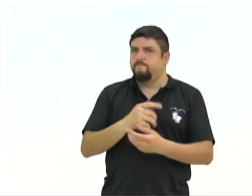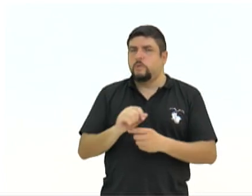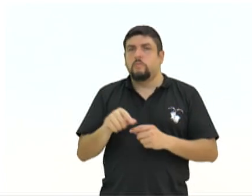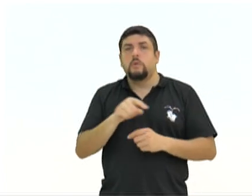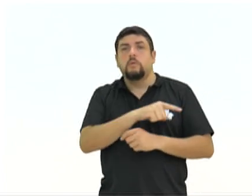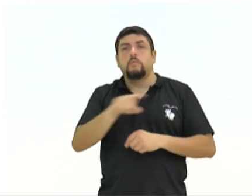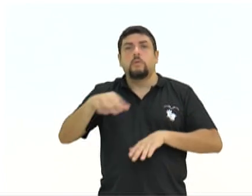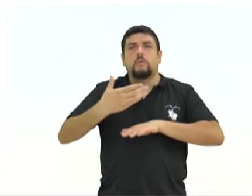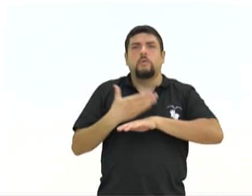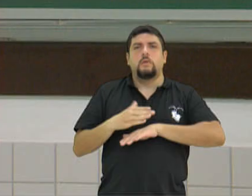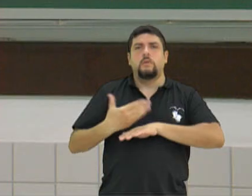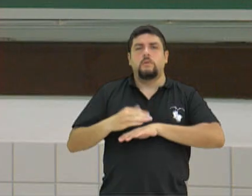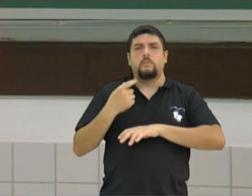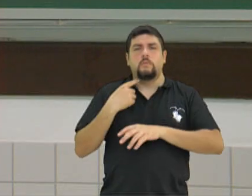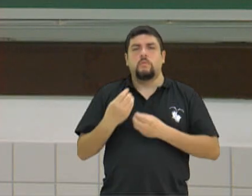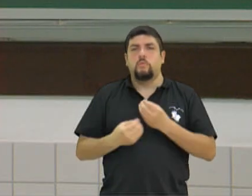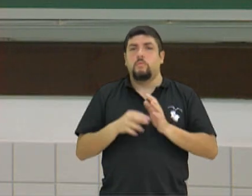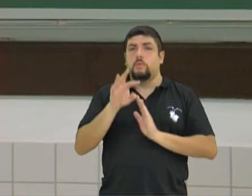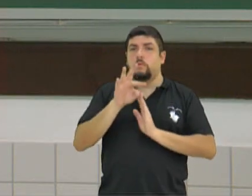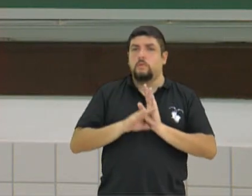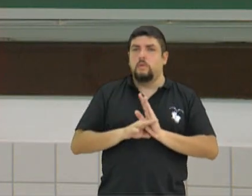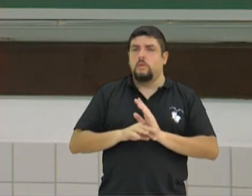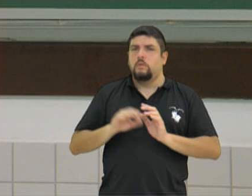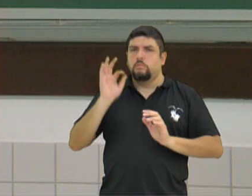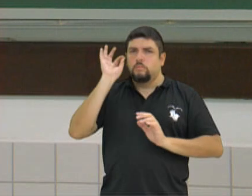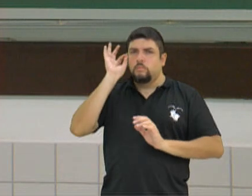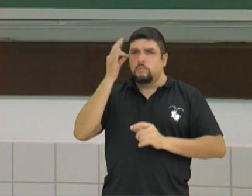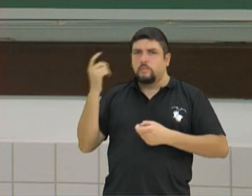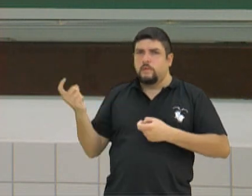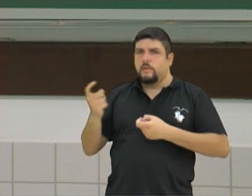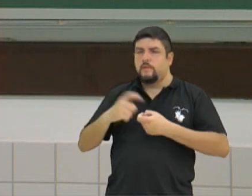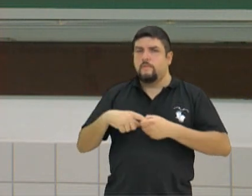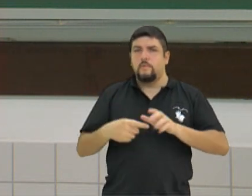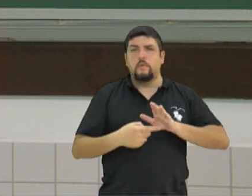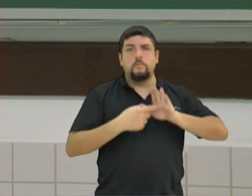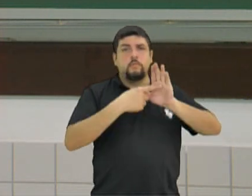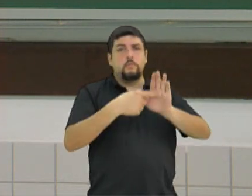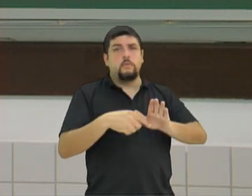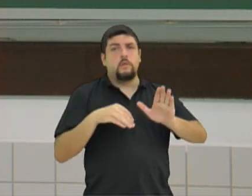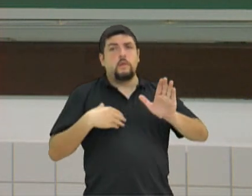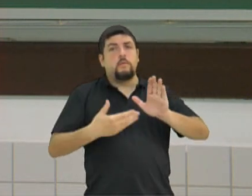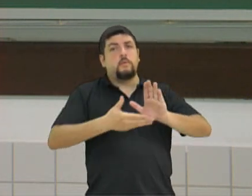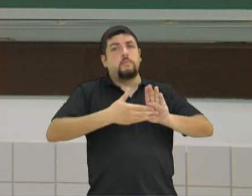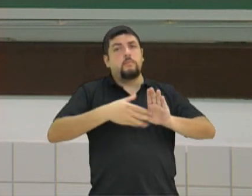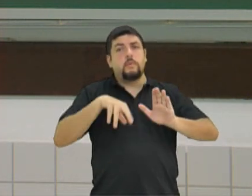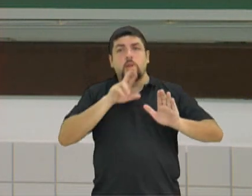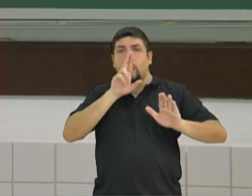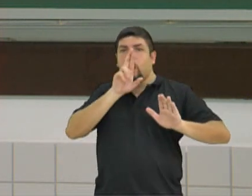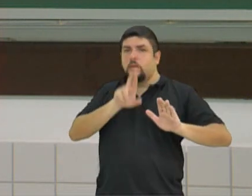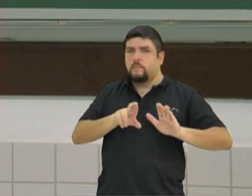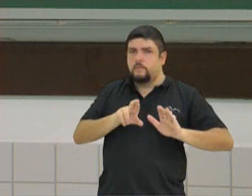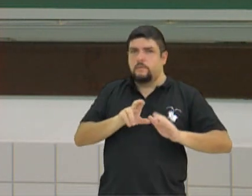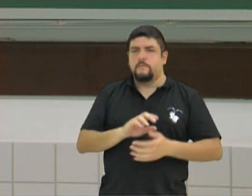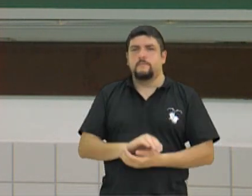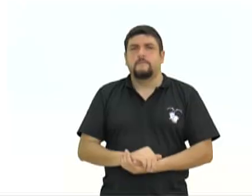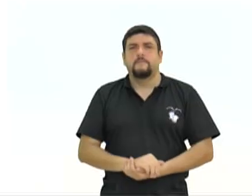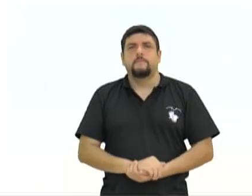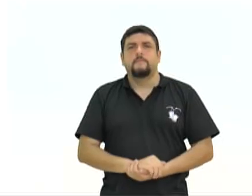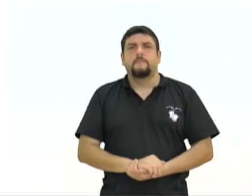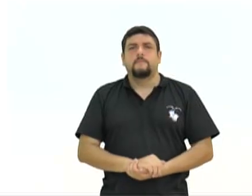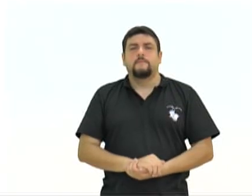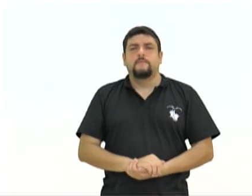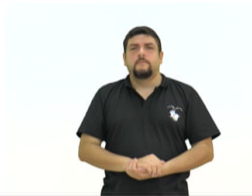Escrevam, né, o texto de vocês e daqui a pouco a gente volta para verificar aí uma possibilidade de resposta.